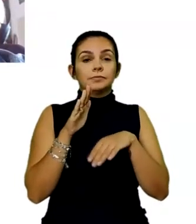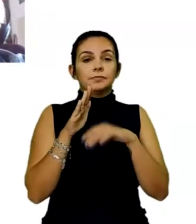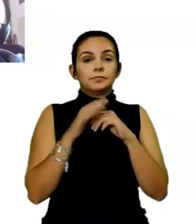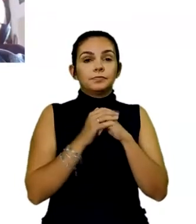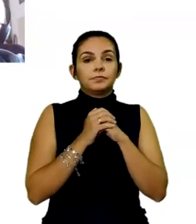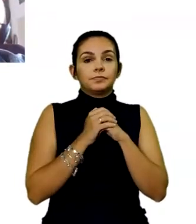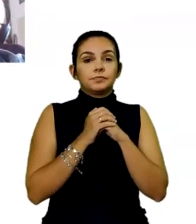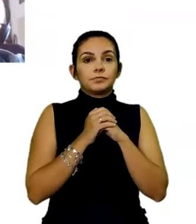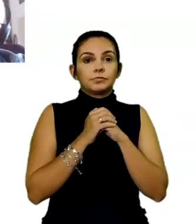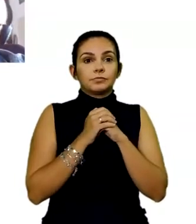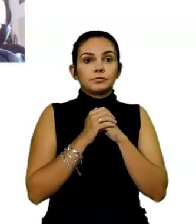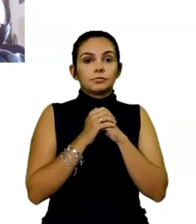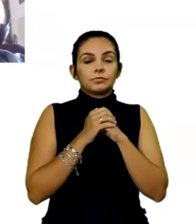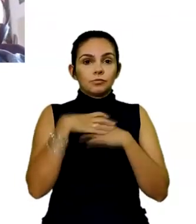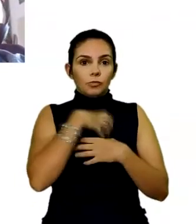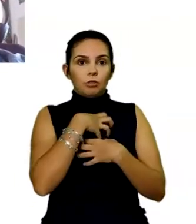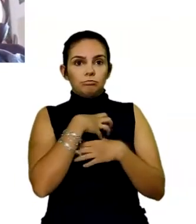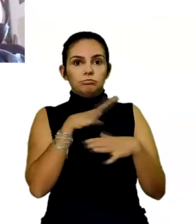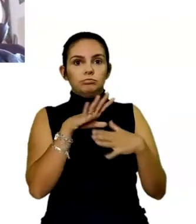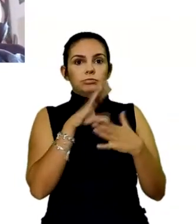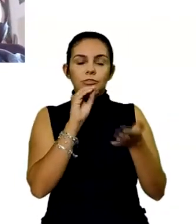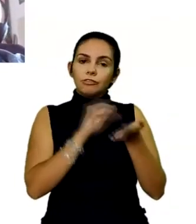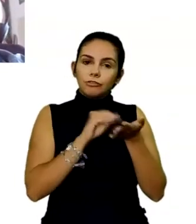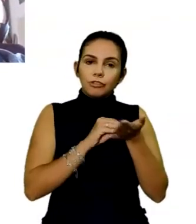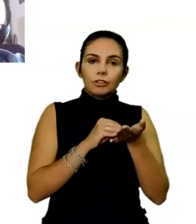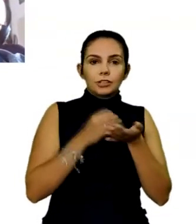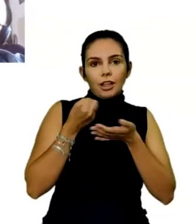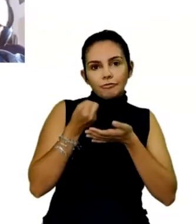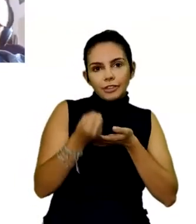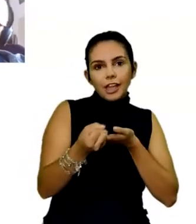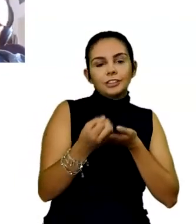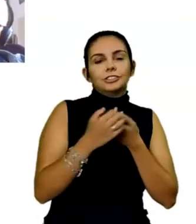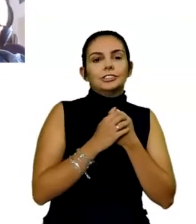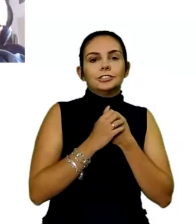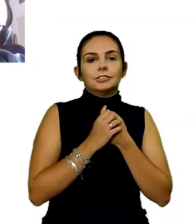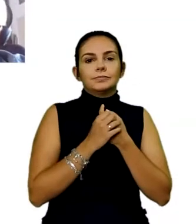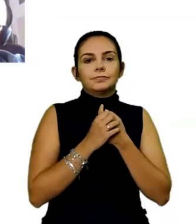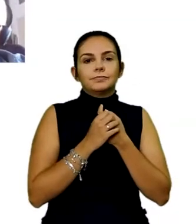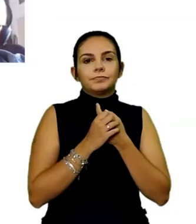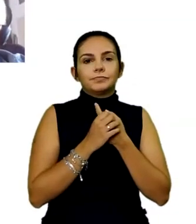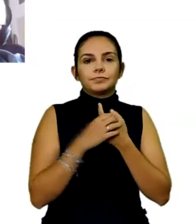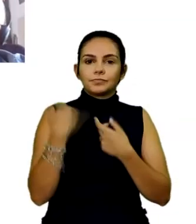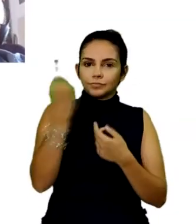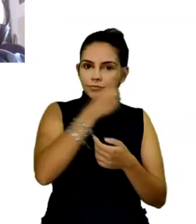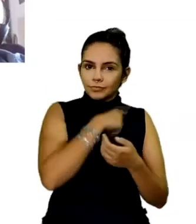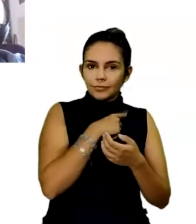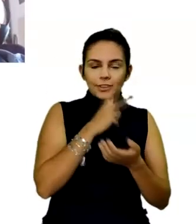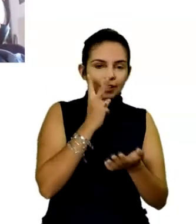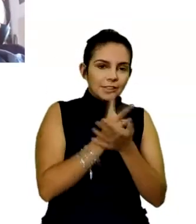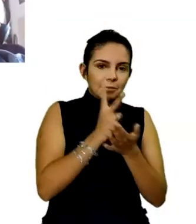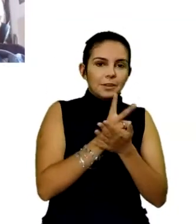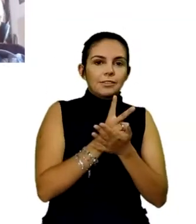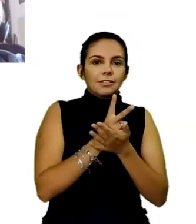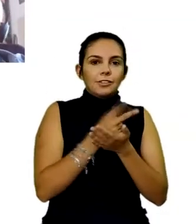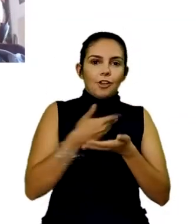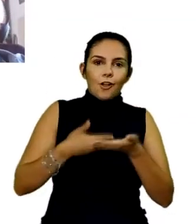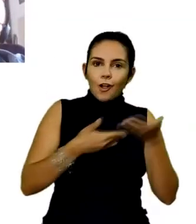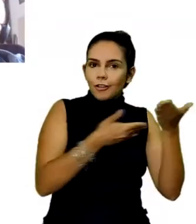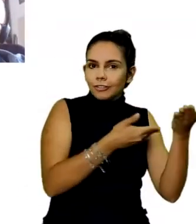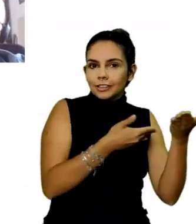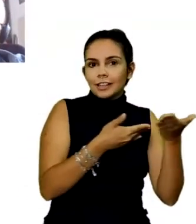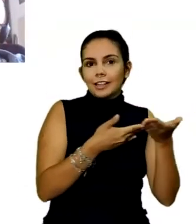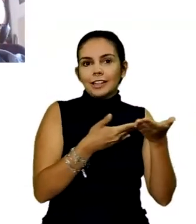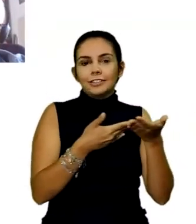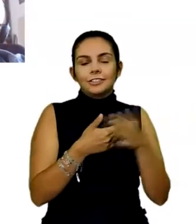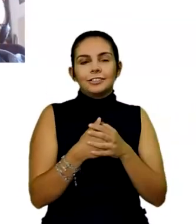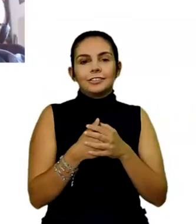mais impactou a gente foi a ausência de viagens. Quer dizer, a gente sempre foi convidado